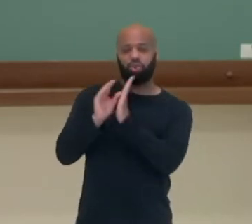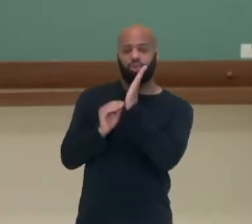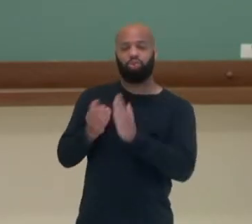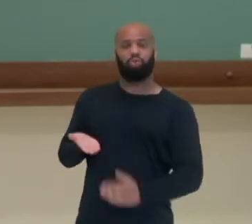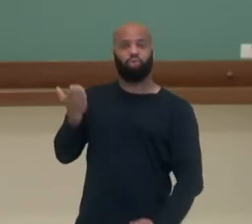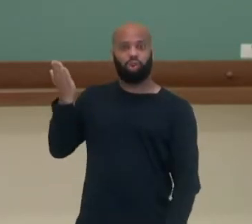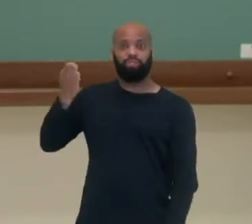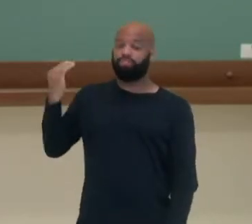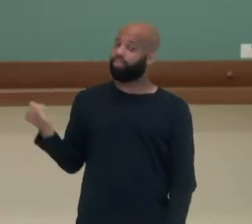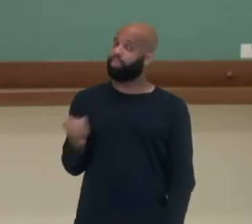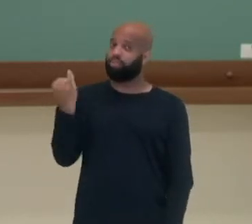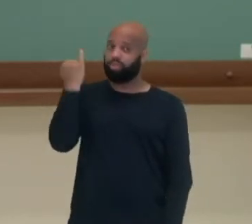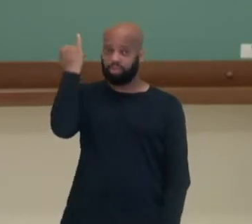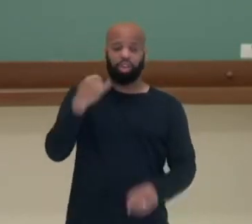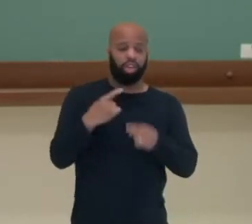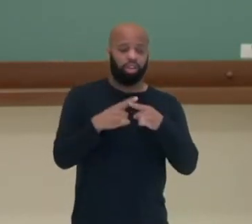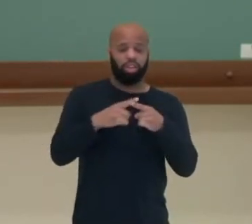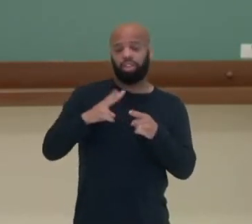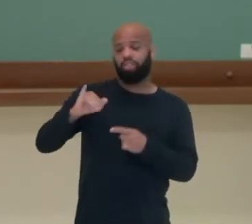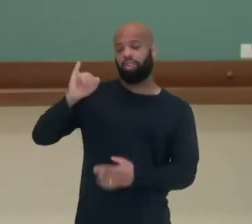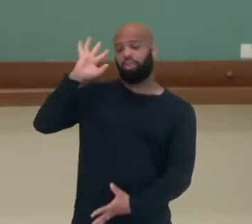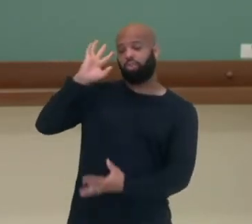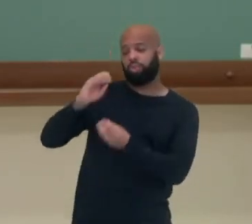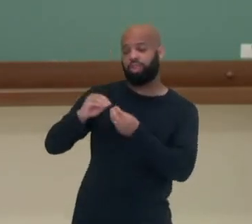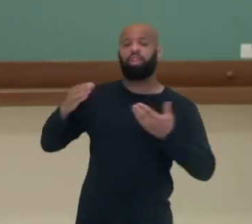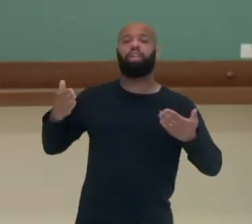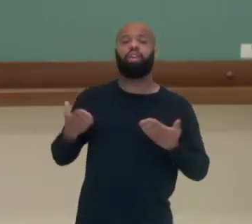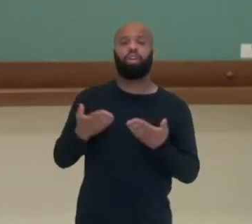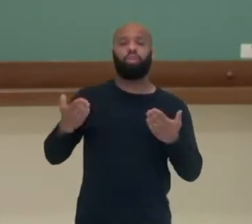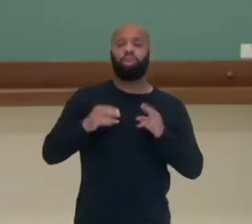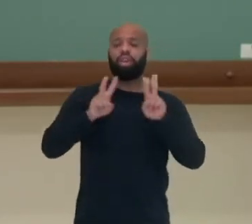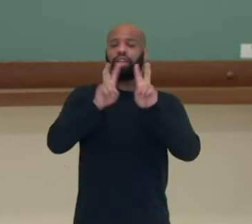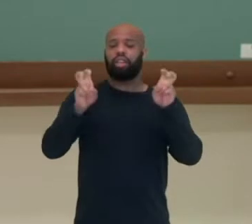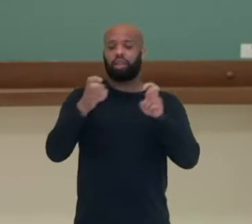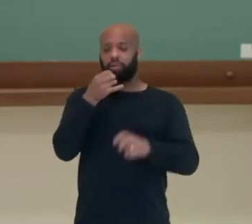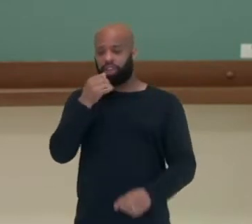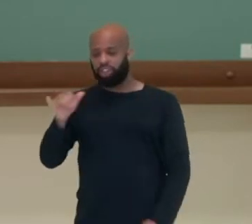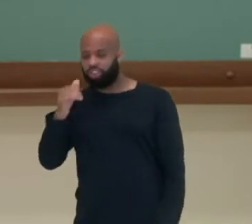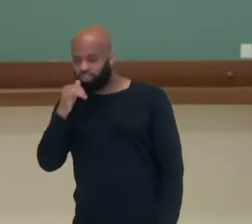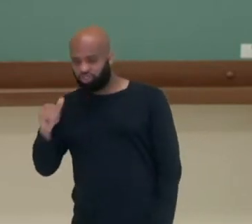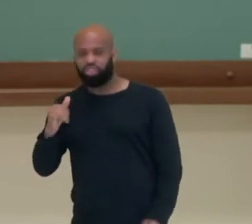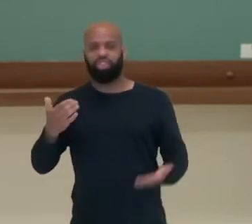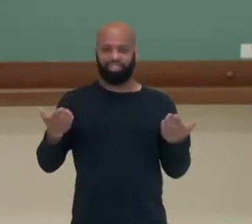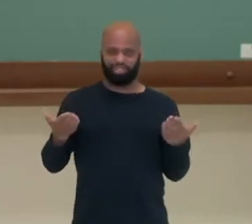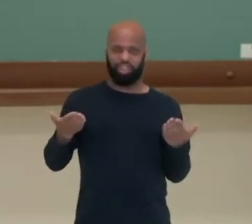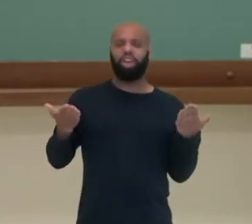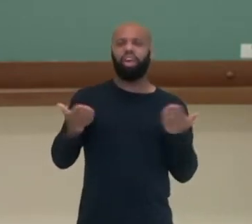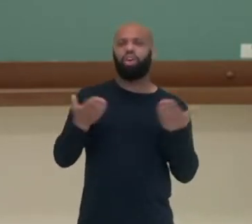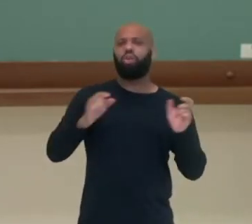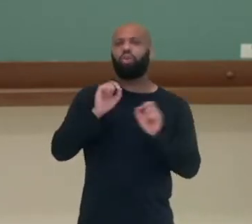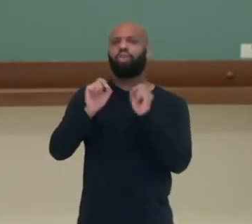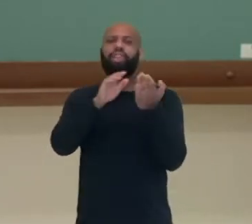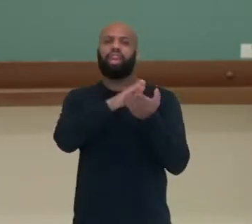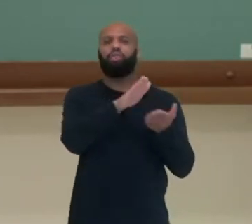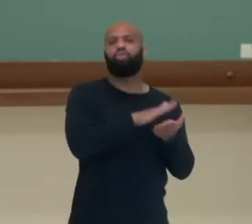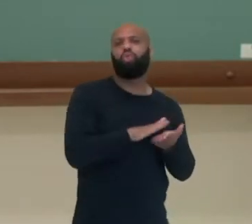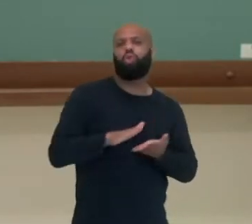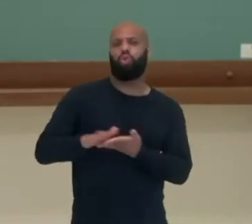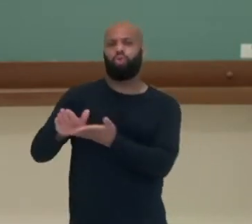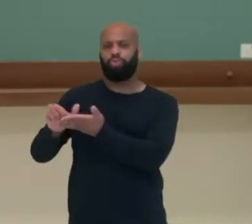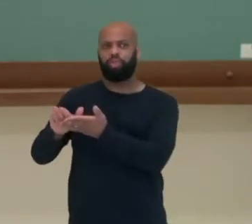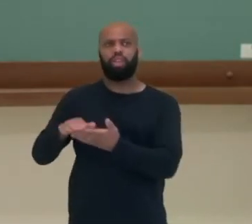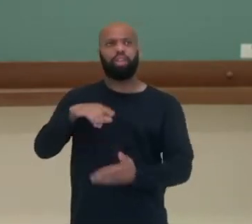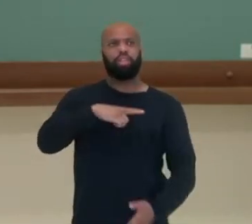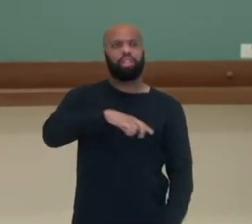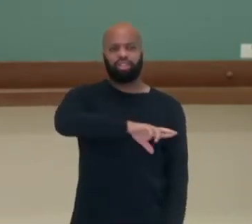muito importante, porque nós vamos entender um pouquinho sobre a energia elétrica. Agora, sobre o consumo dela. Tem